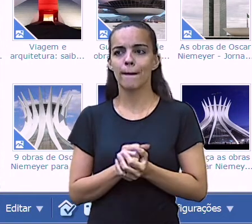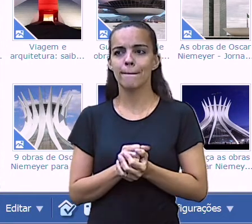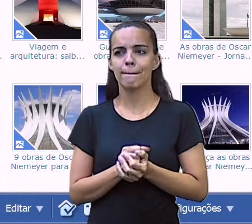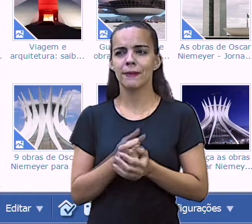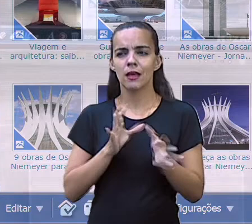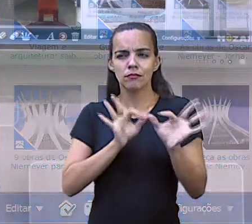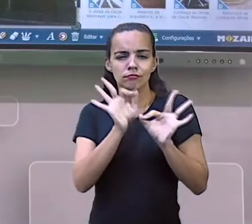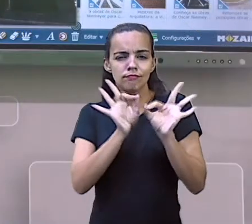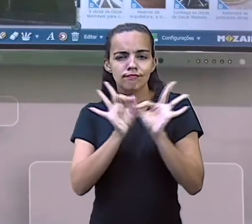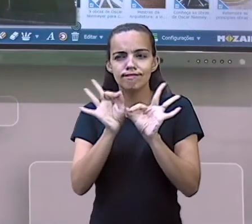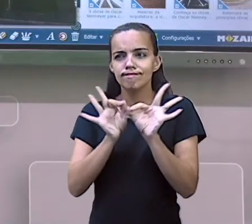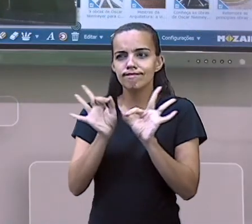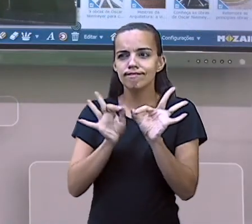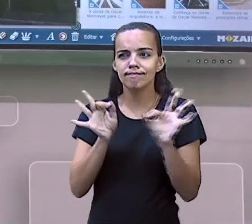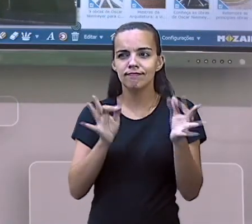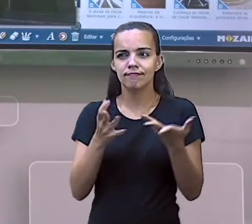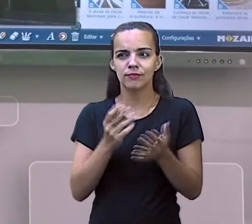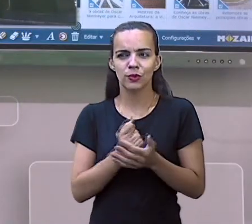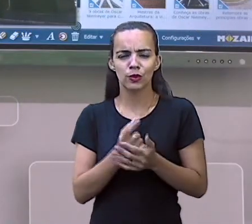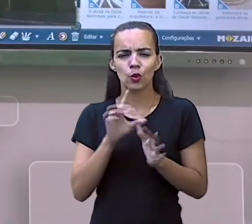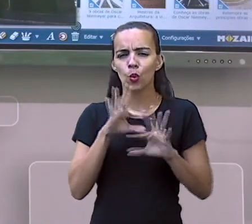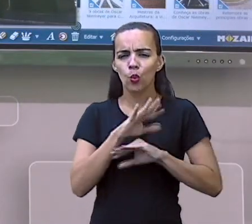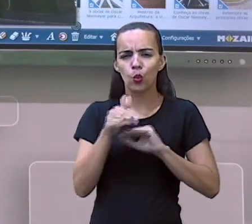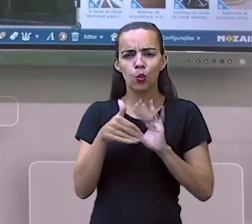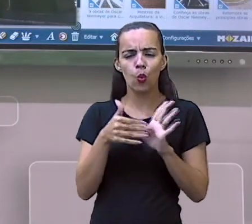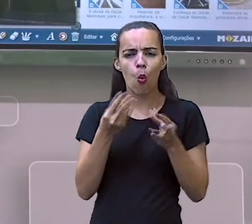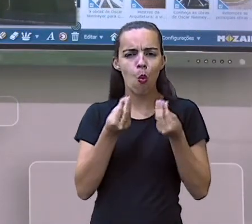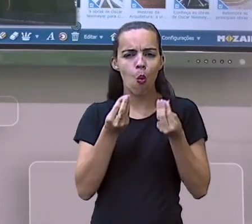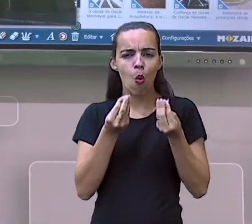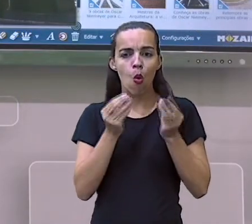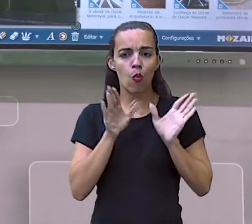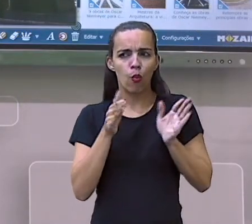num regime mais acadêmico,